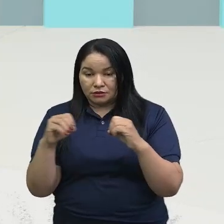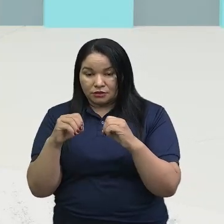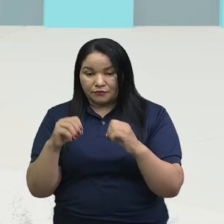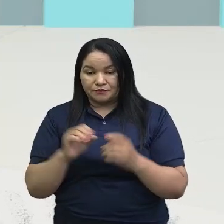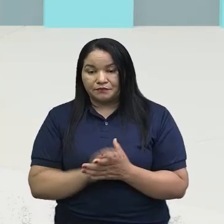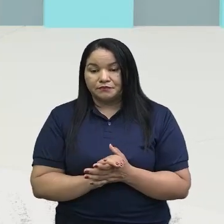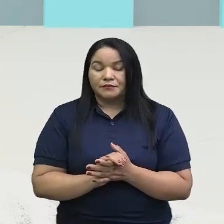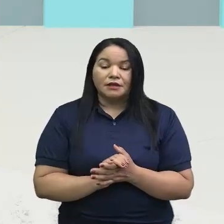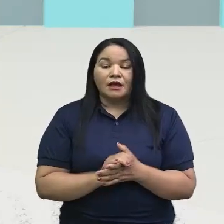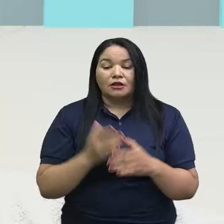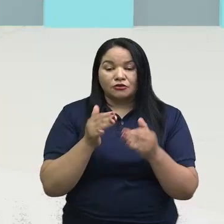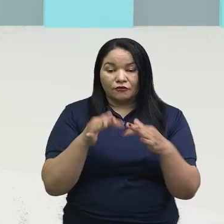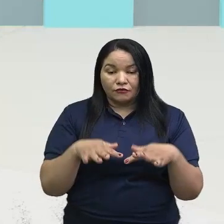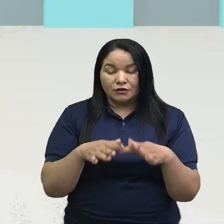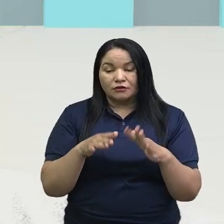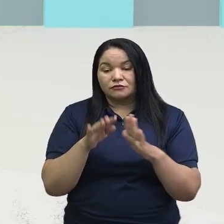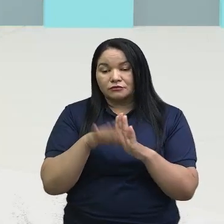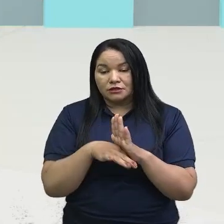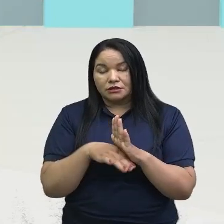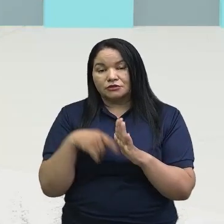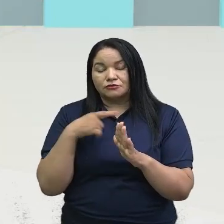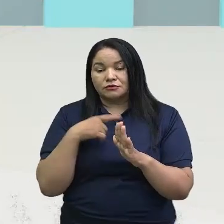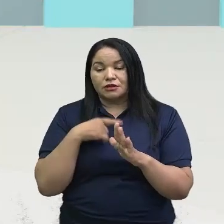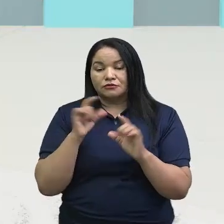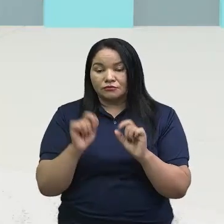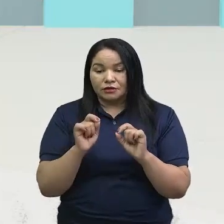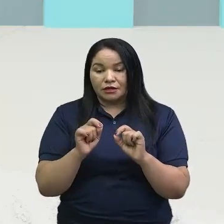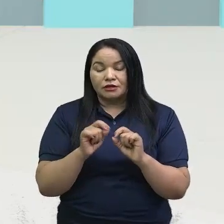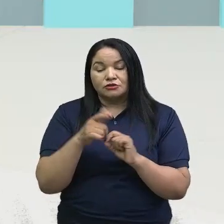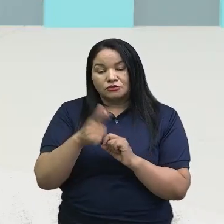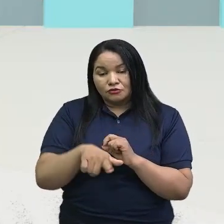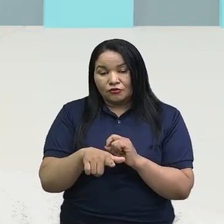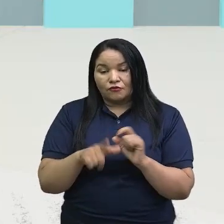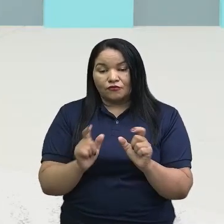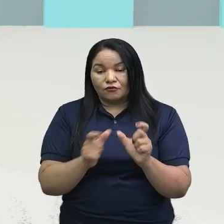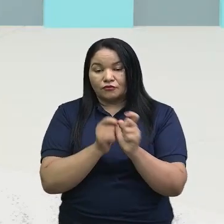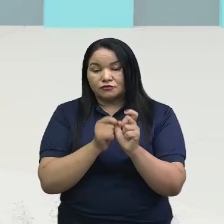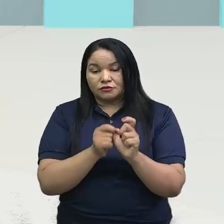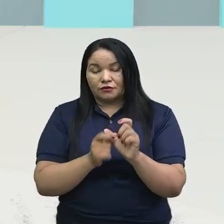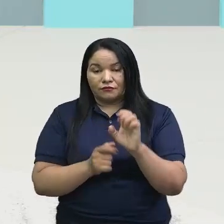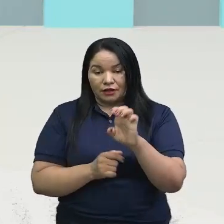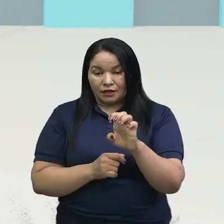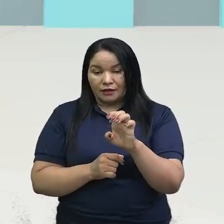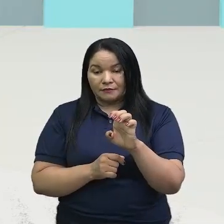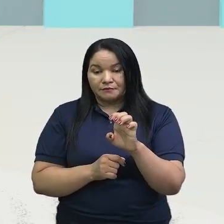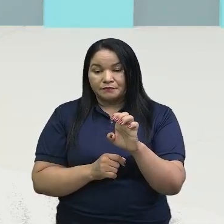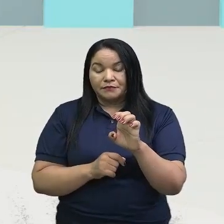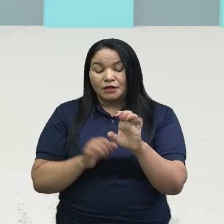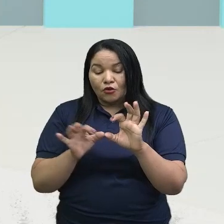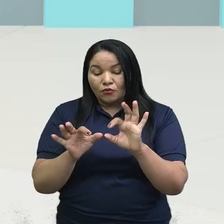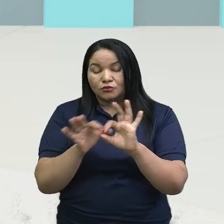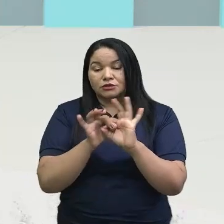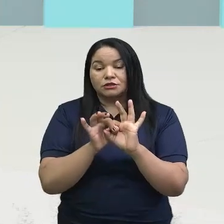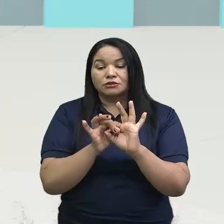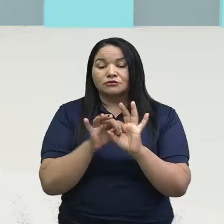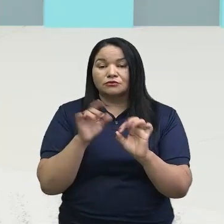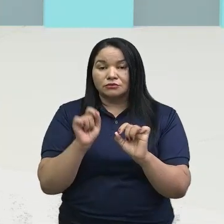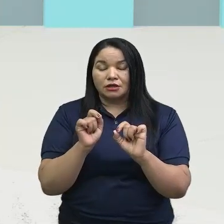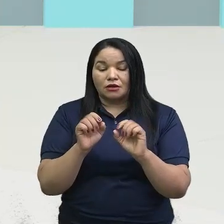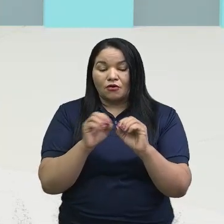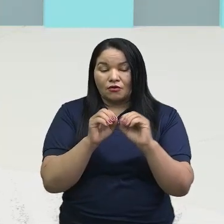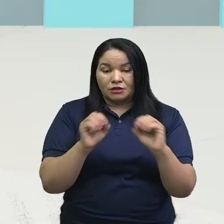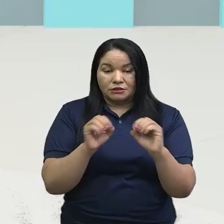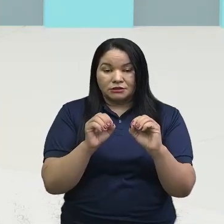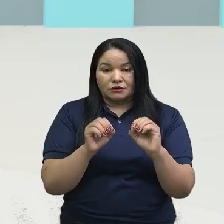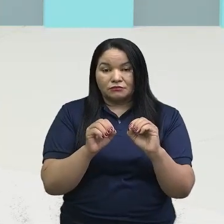No final do texto, tem mais uma vez a conjunção E, unindo a oração sai de